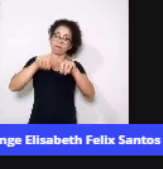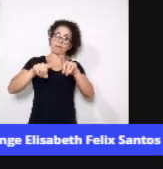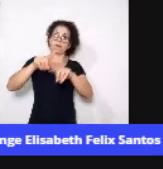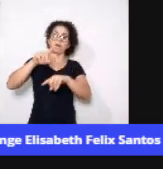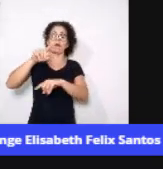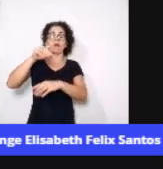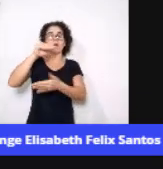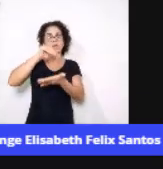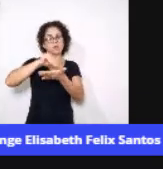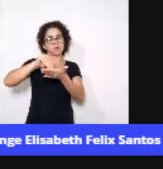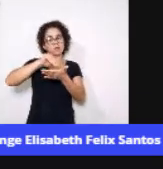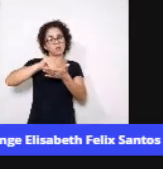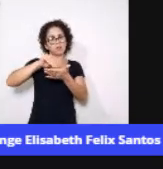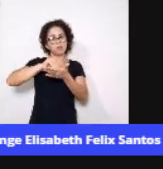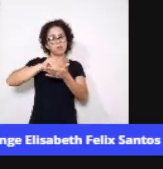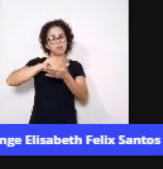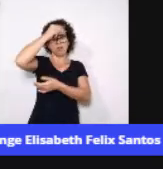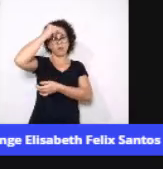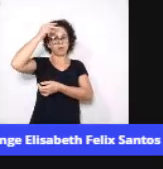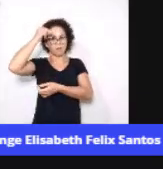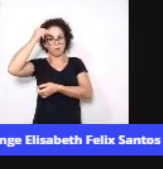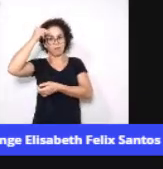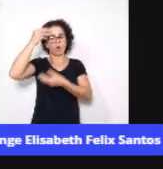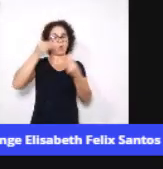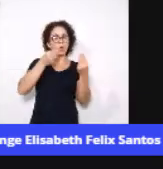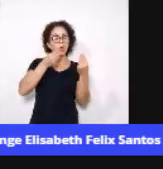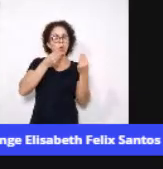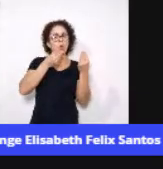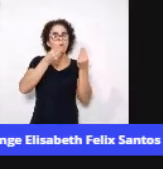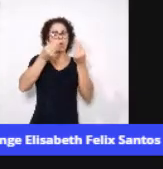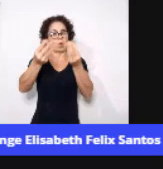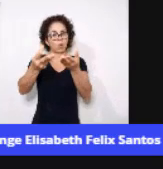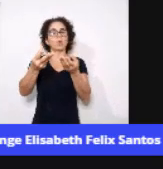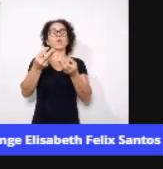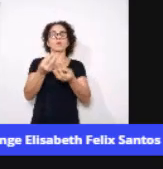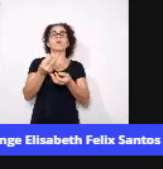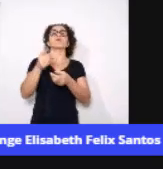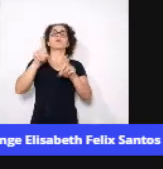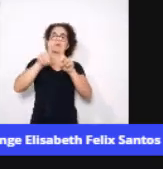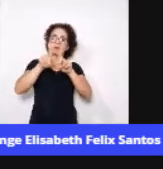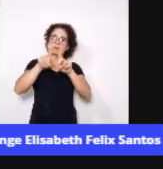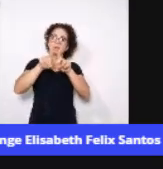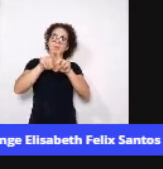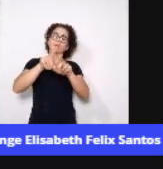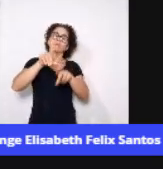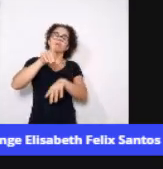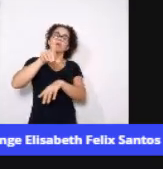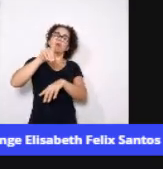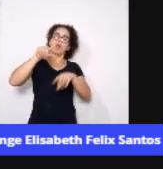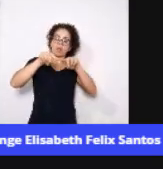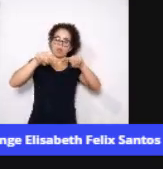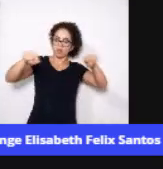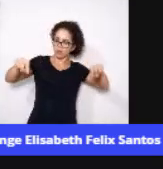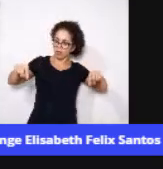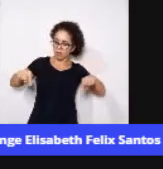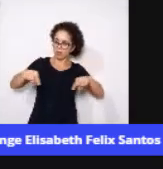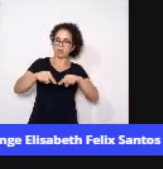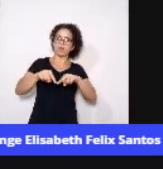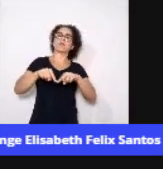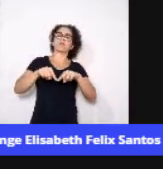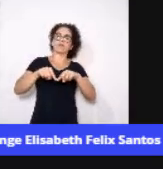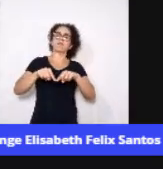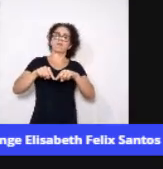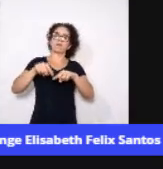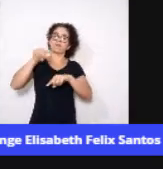disponibiliza, e também o Google Sala de Aula, que é muito simples. Basta que nós tenhamos uma